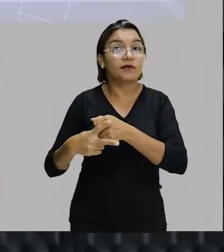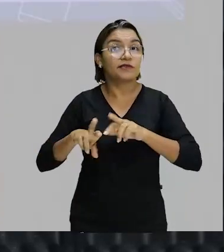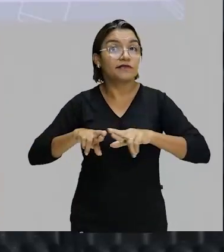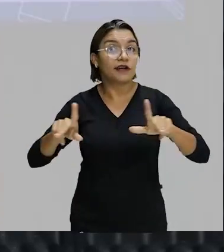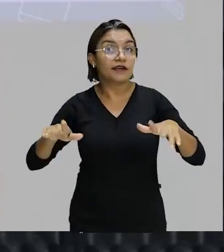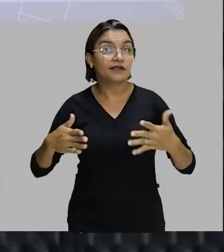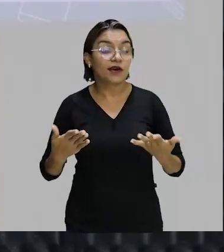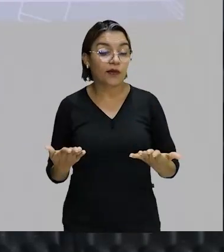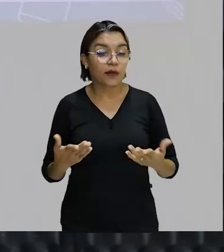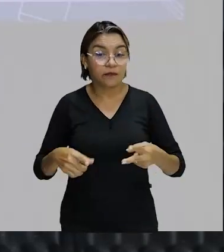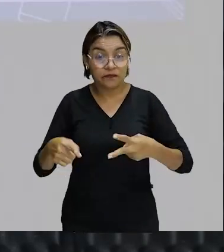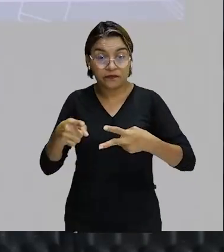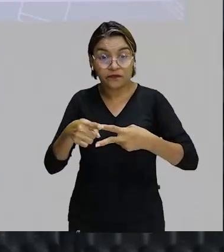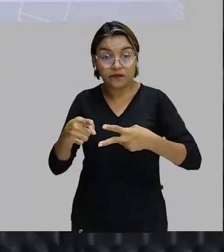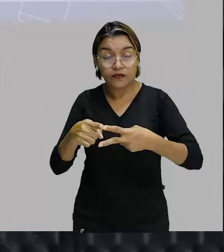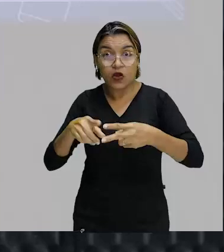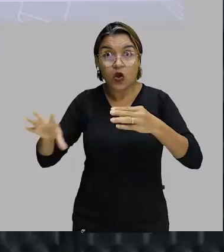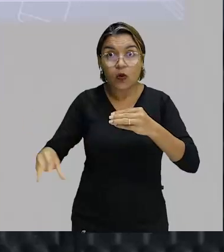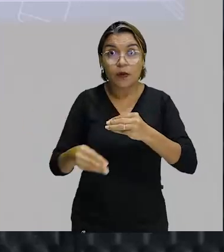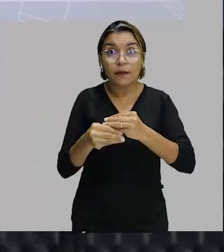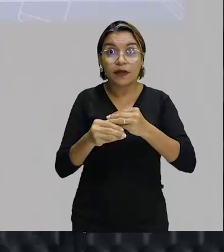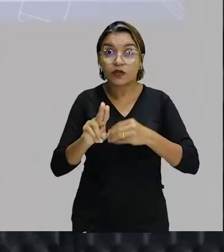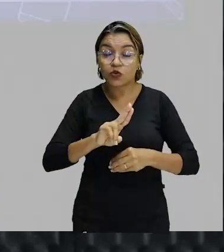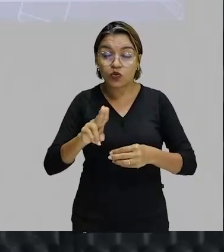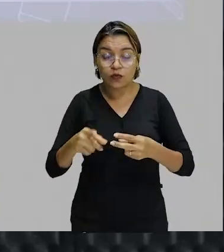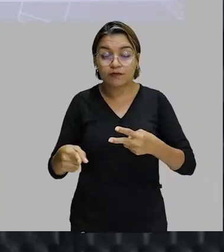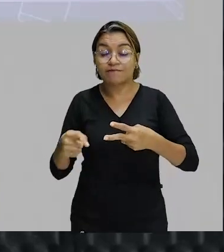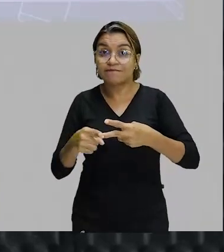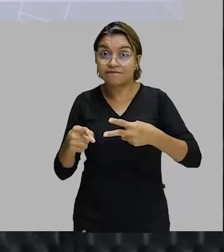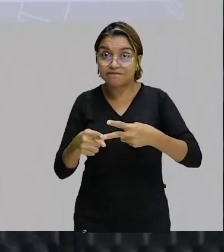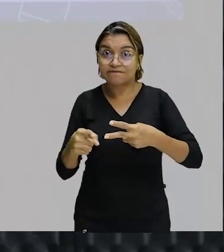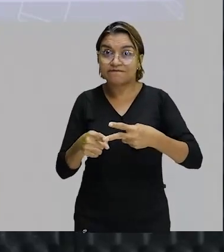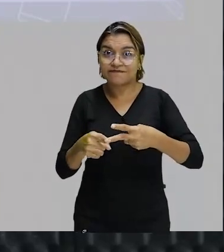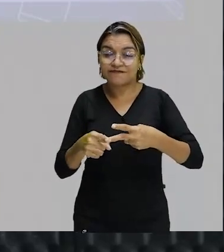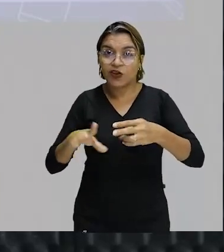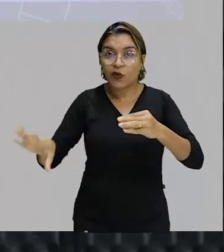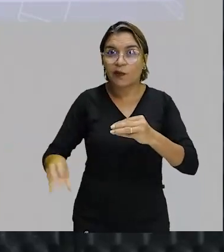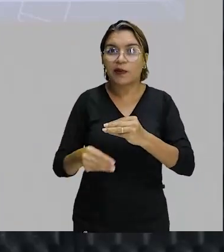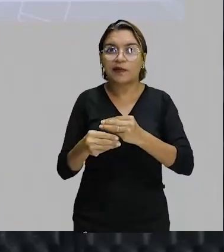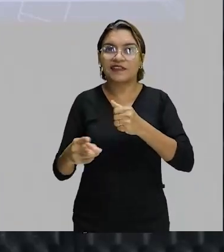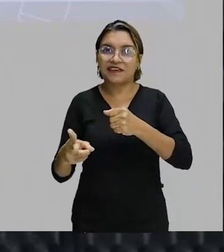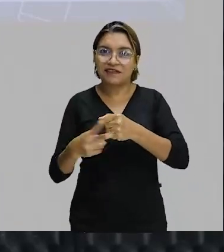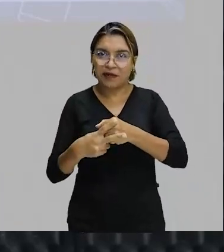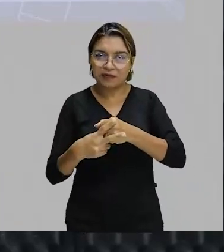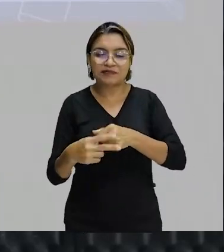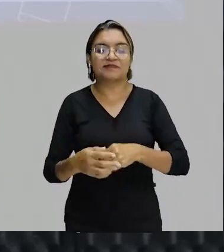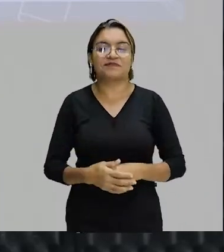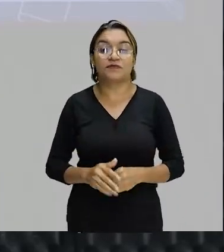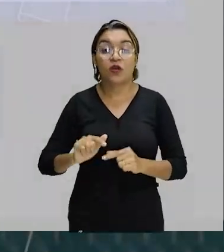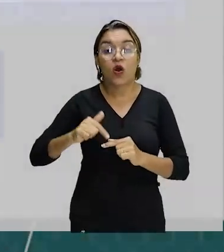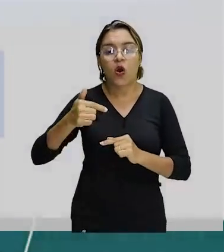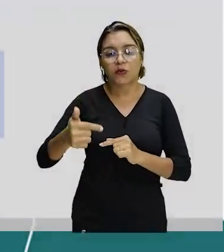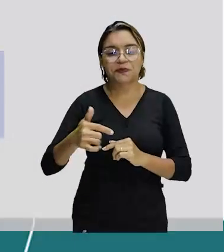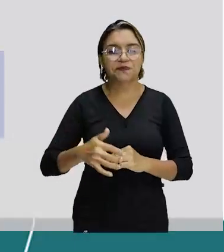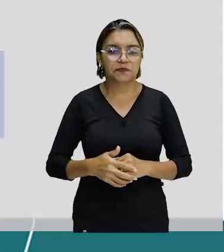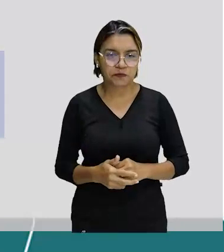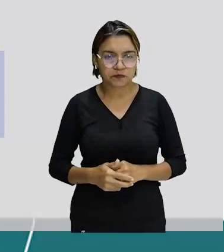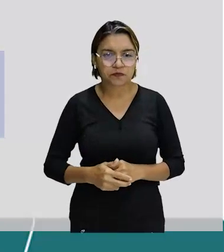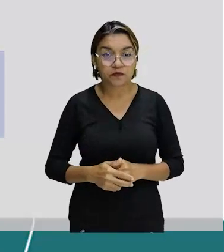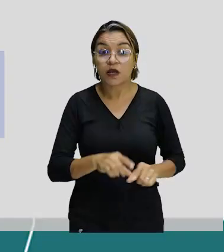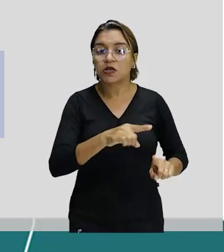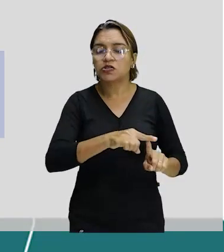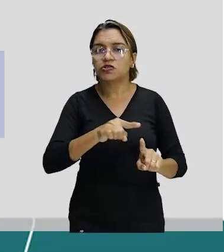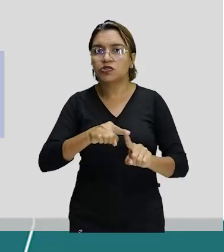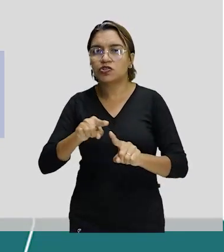No exemplo de cima, ele complementa um nome, no exemplo de baixo, ele complementa um verbo. Tá? Seguinte, tipos